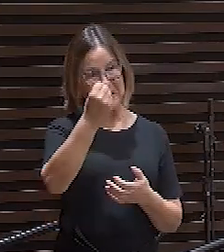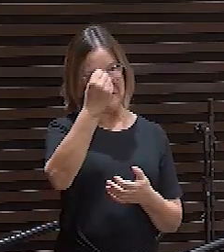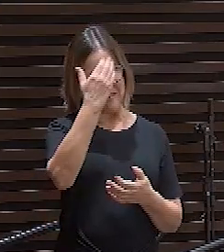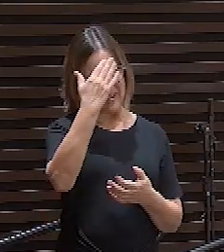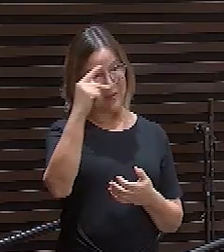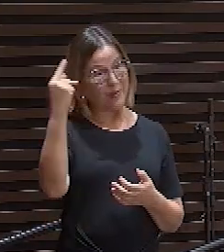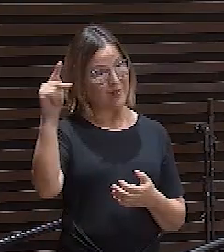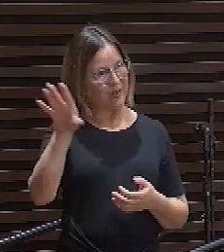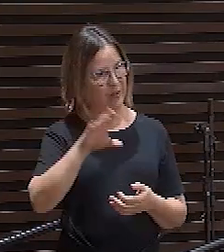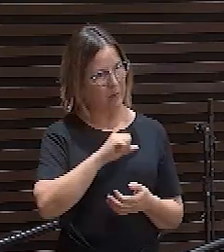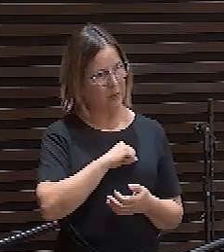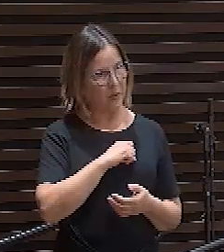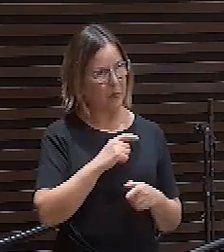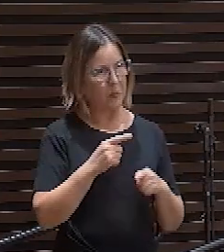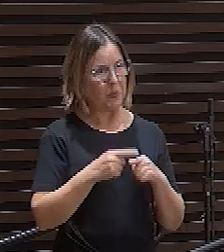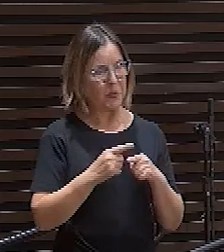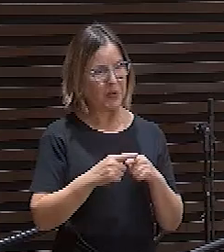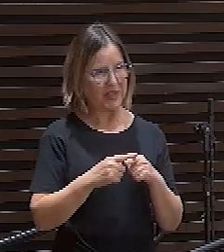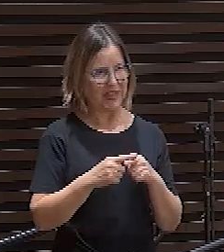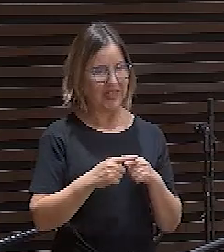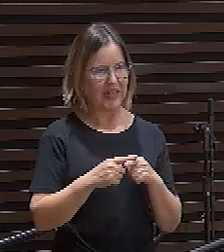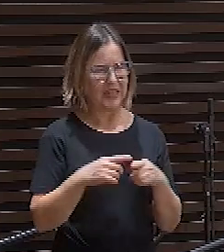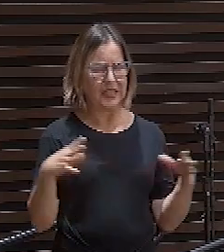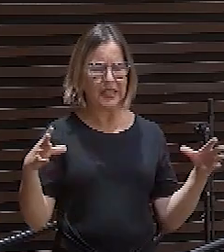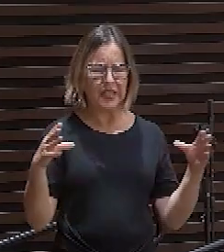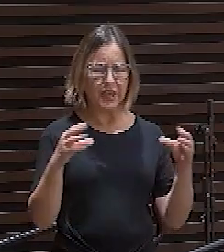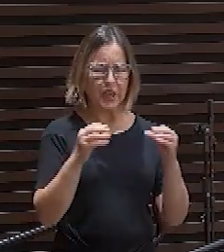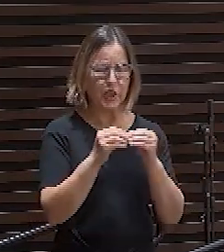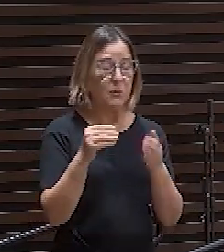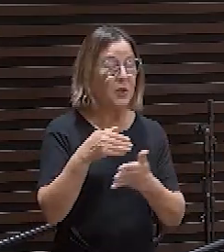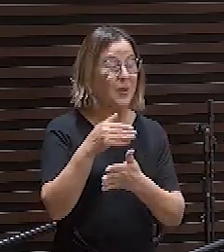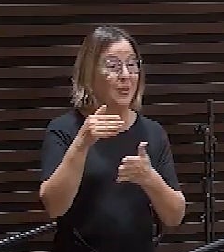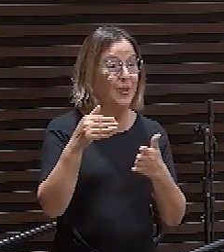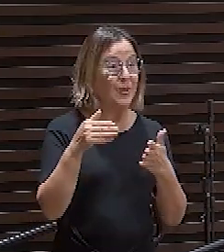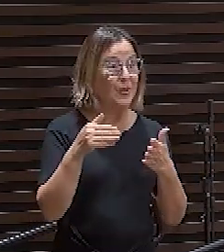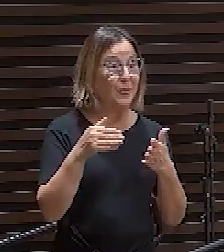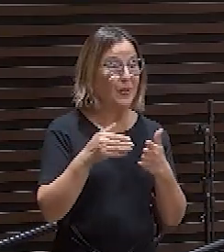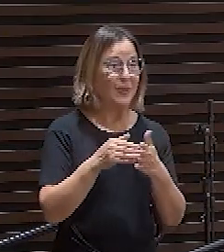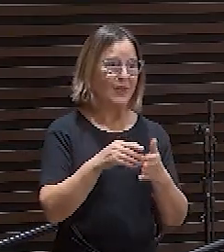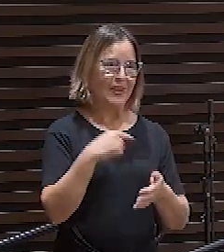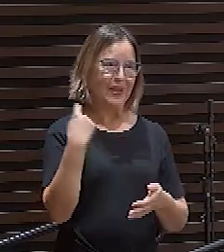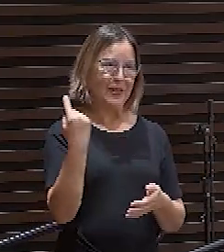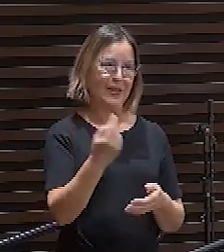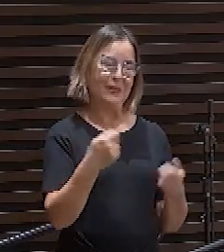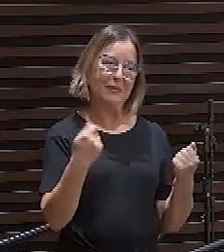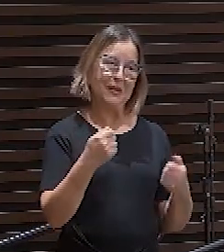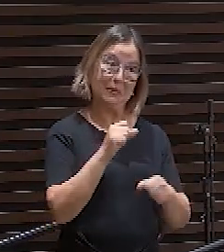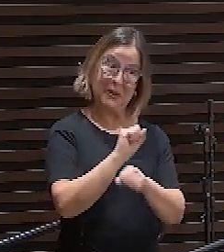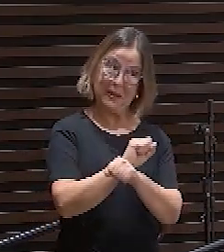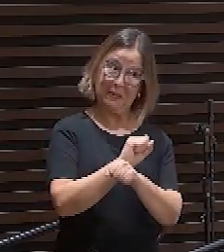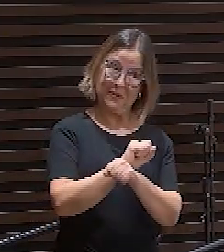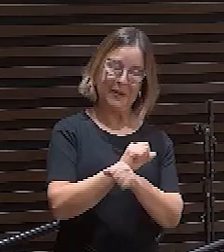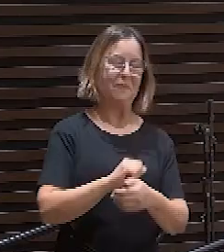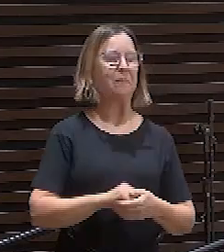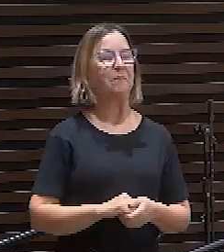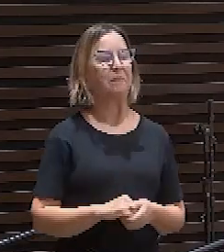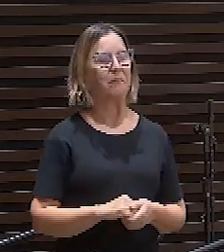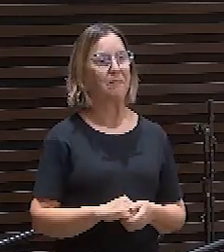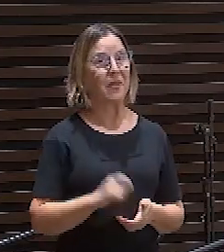se resume tudo o que a gente deve esperar como herança do nosso Pai. Diz assim a palavra de